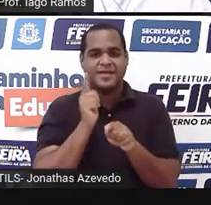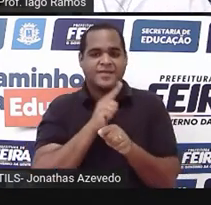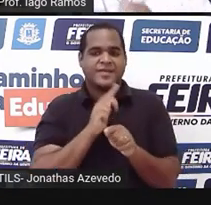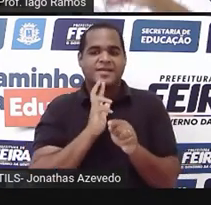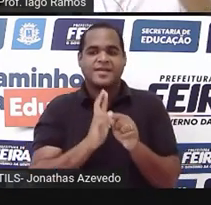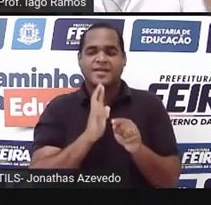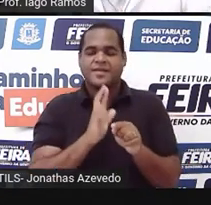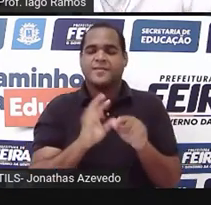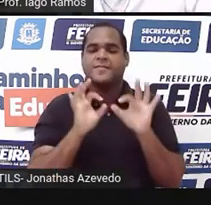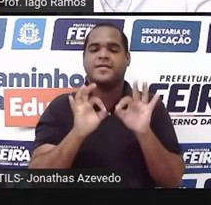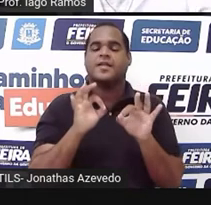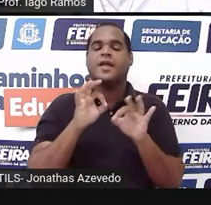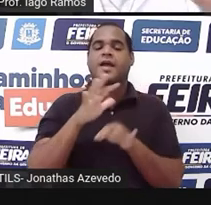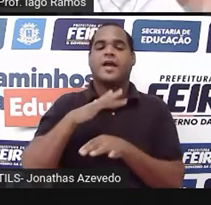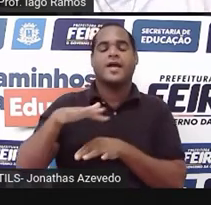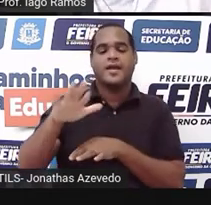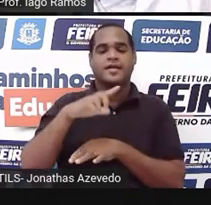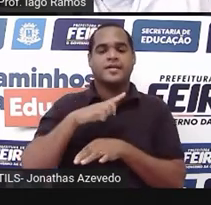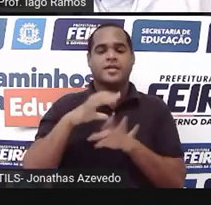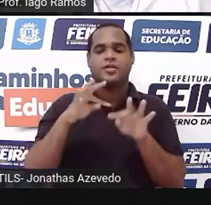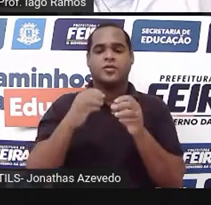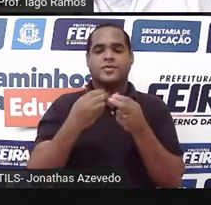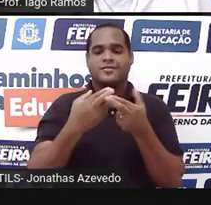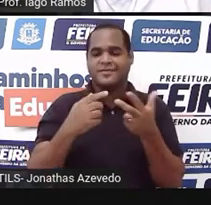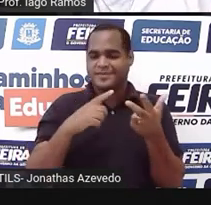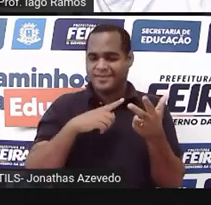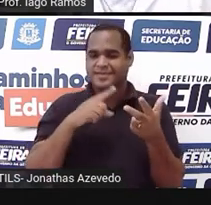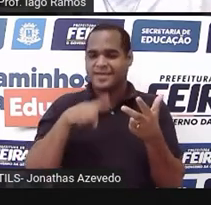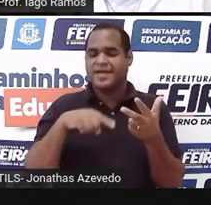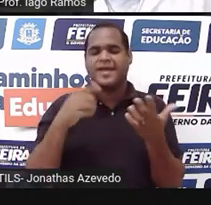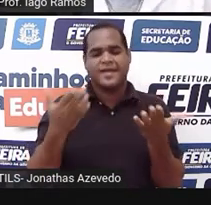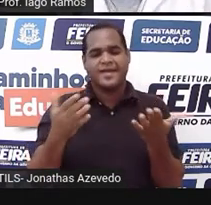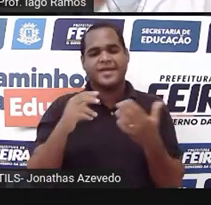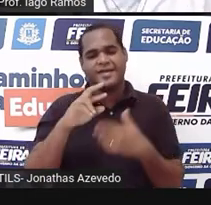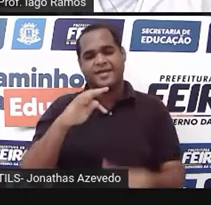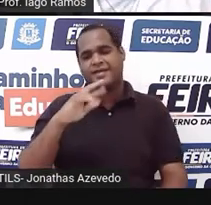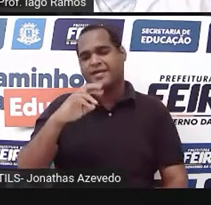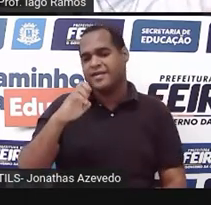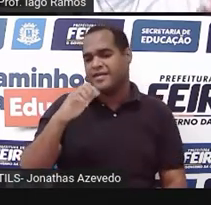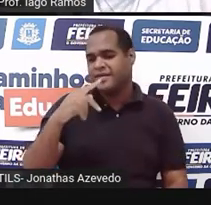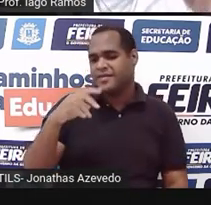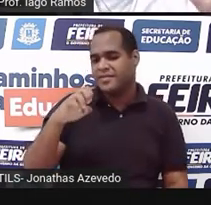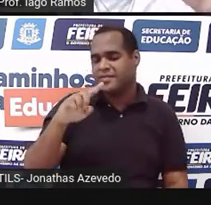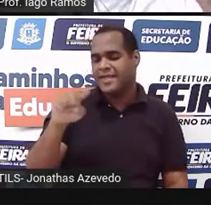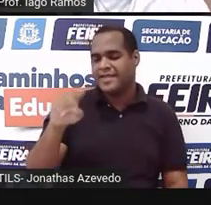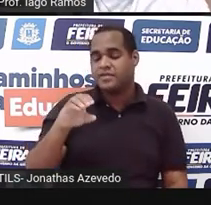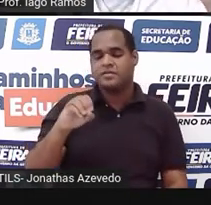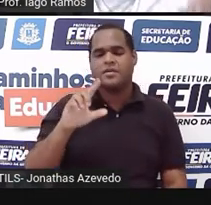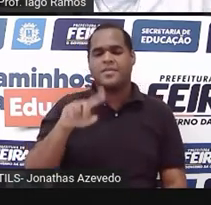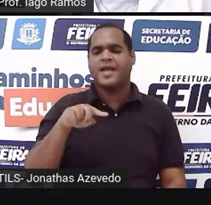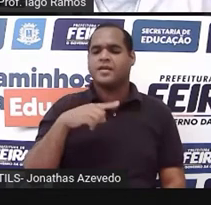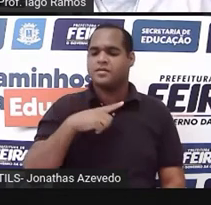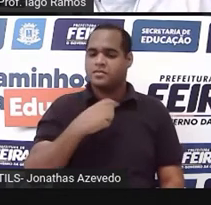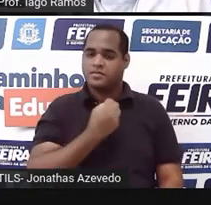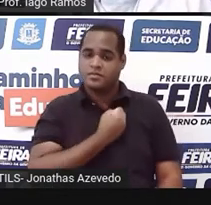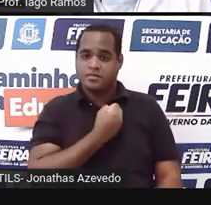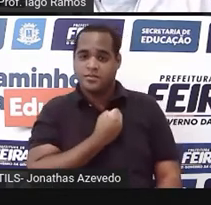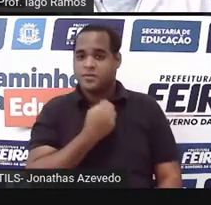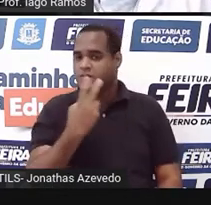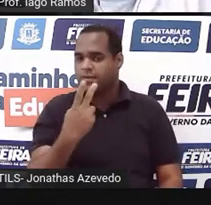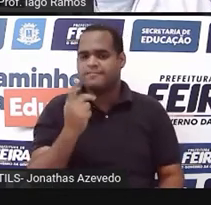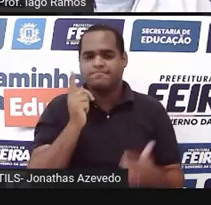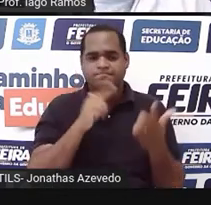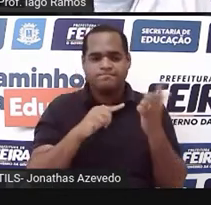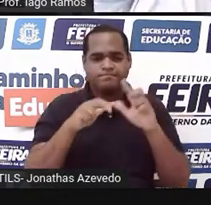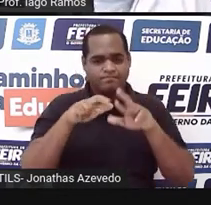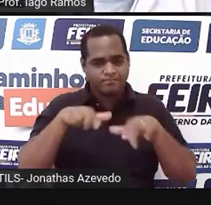resultado a área toda da figura que é um trapézio e ali no passa 12 diz como é que a gente calcula a área dos